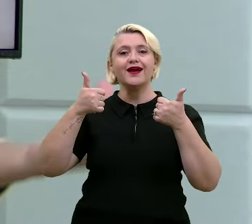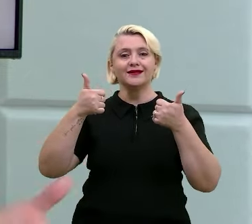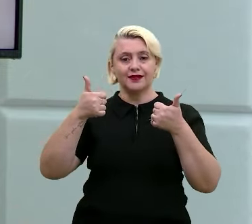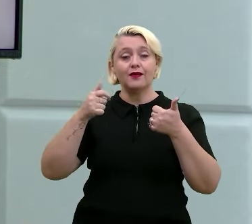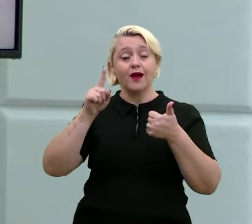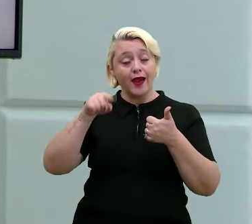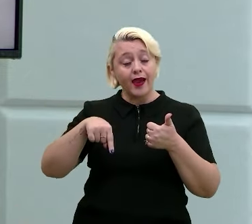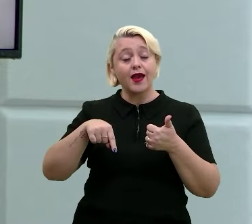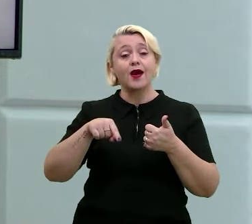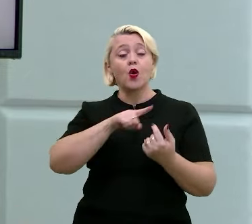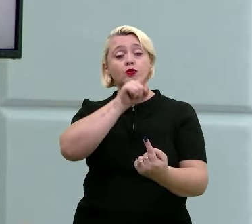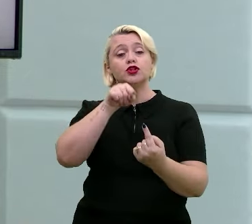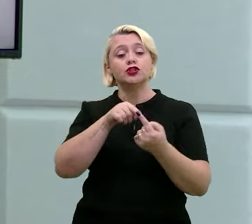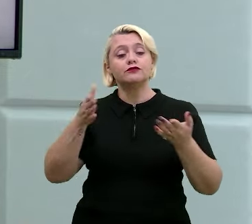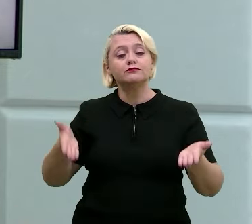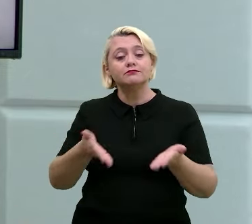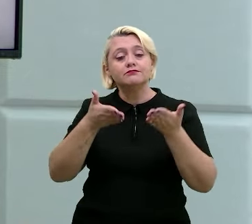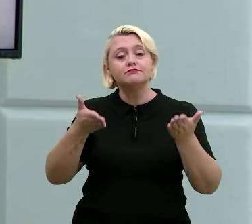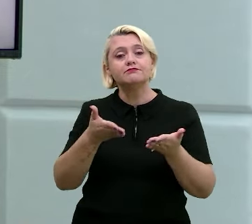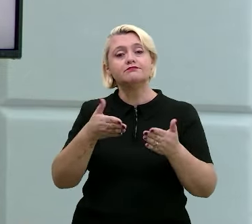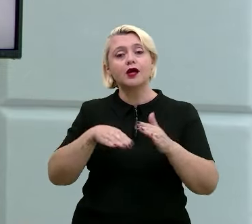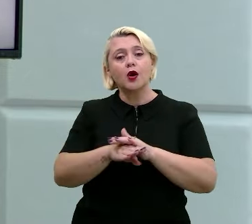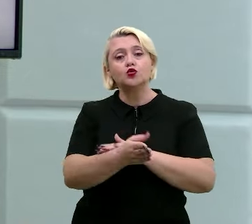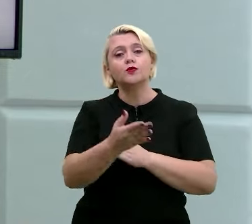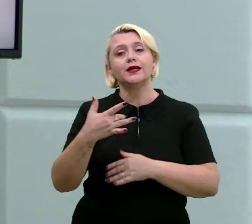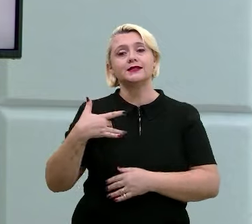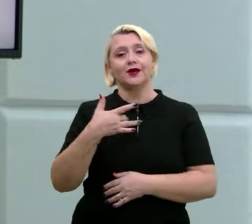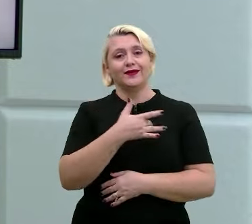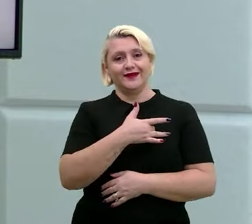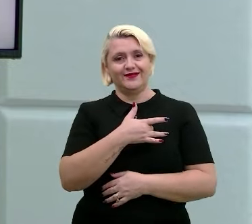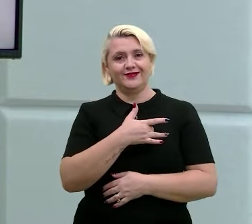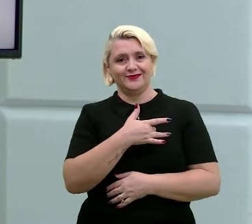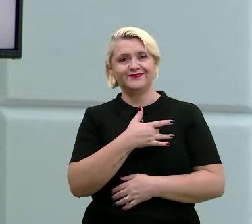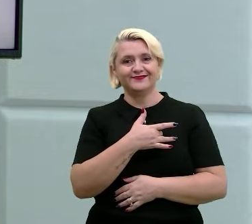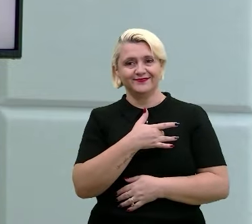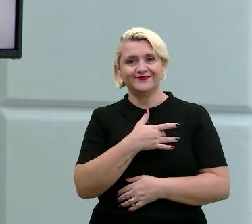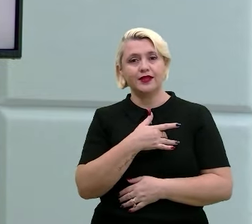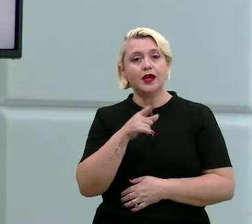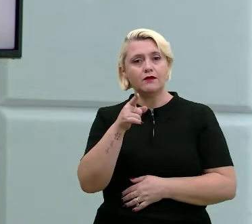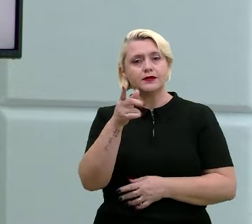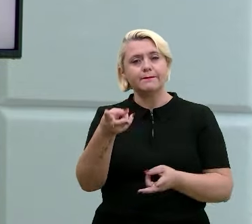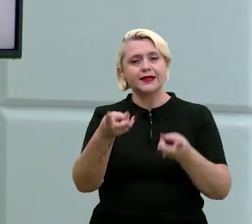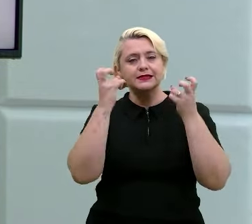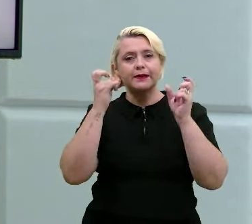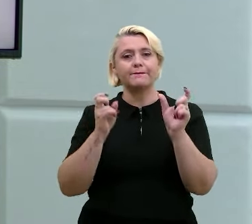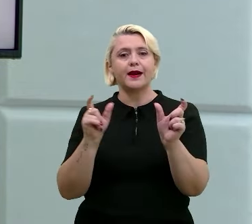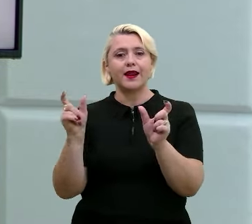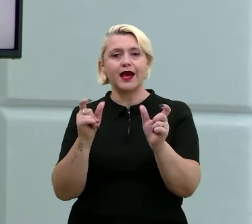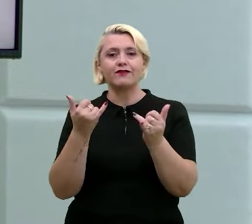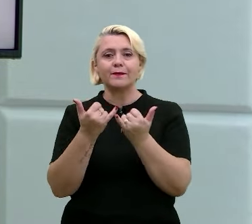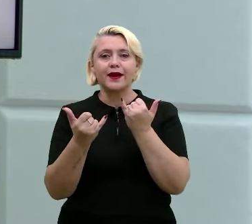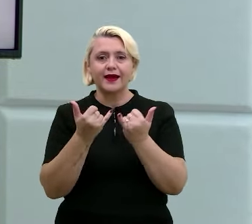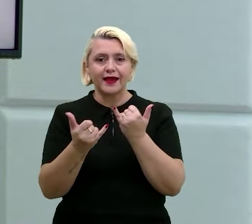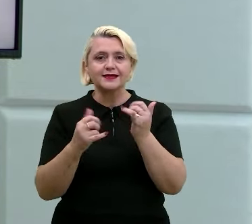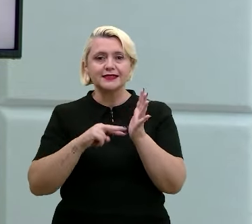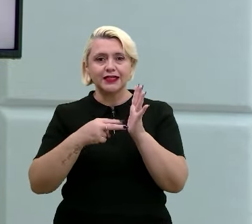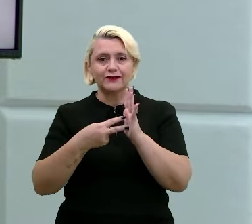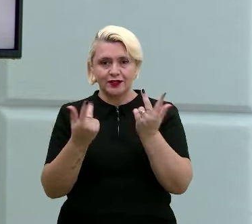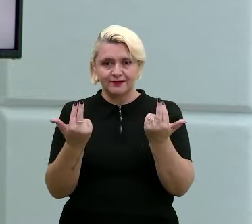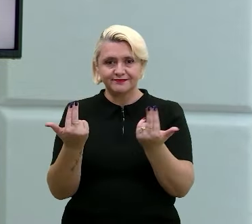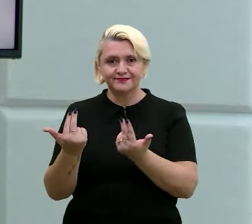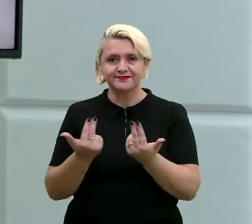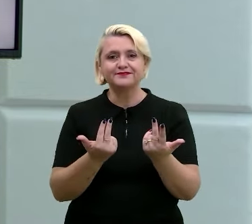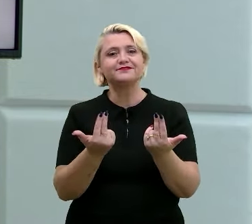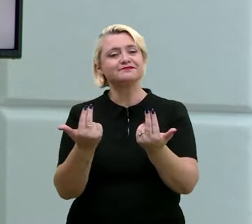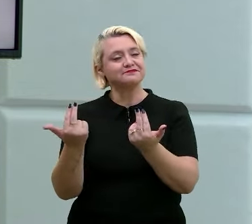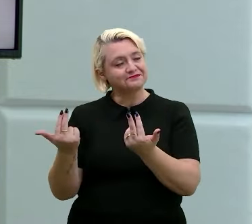promover esses hábitos saudáveis. Está vendo? Quero que você perceba que esses termos são sinônimos. Em cada categoria que a gente está apresentando,